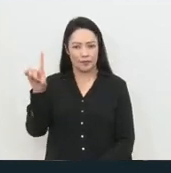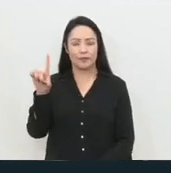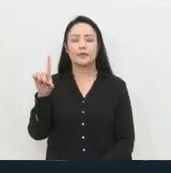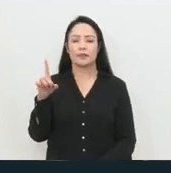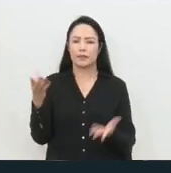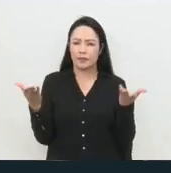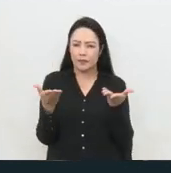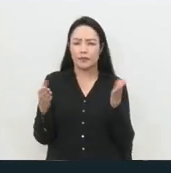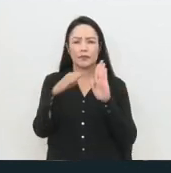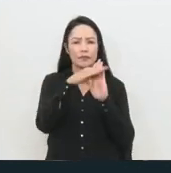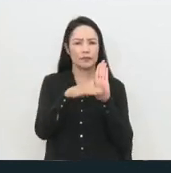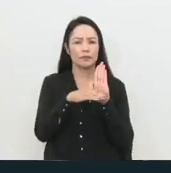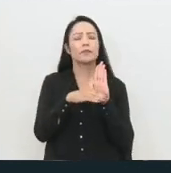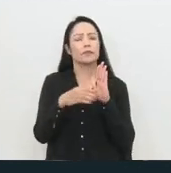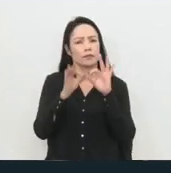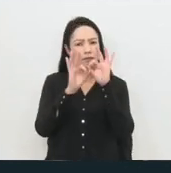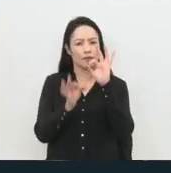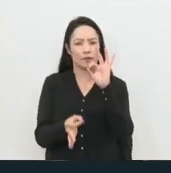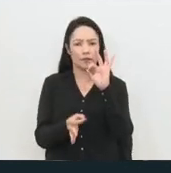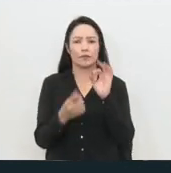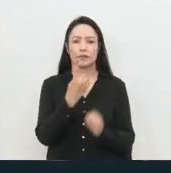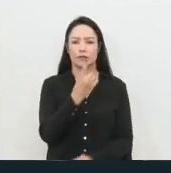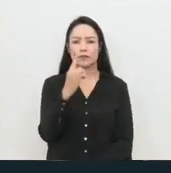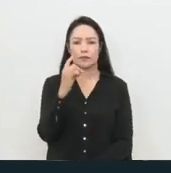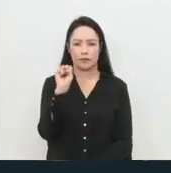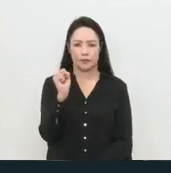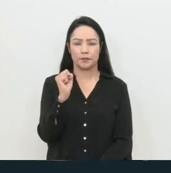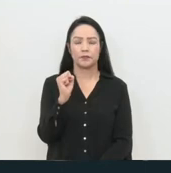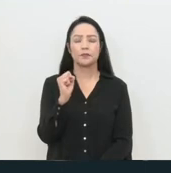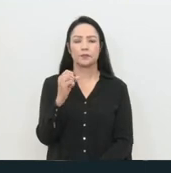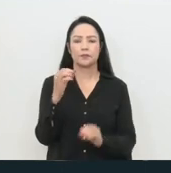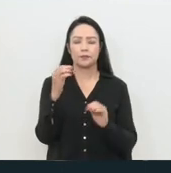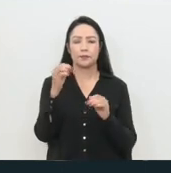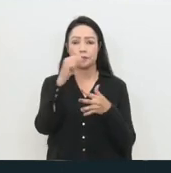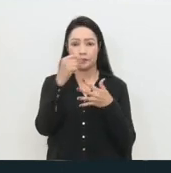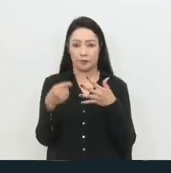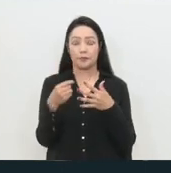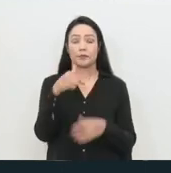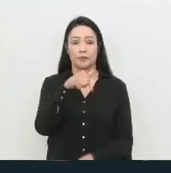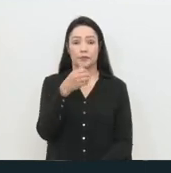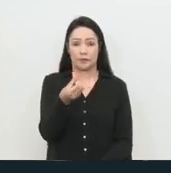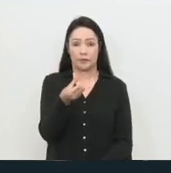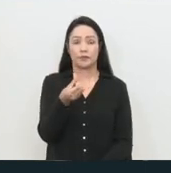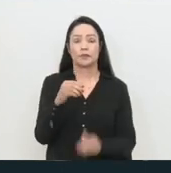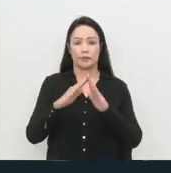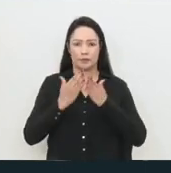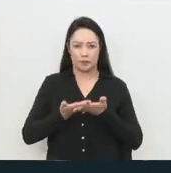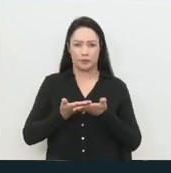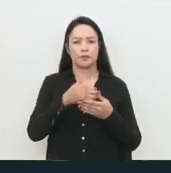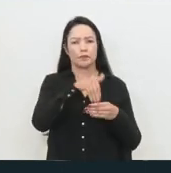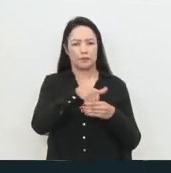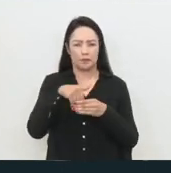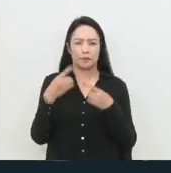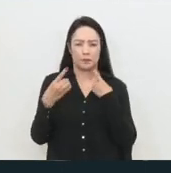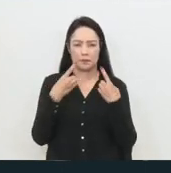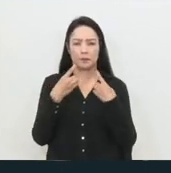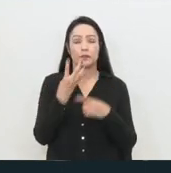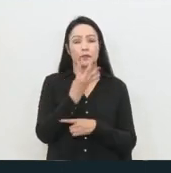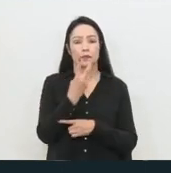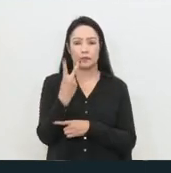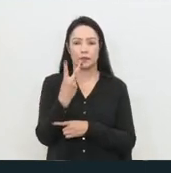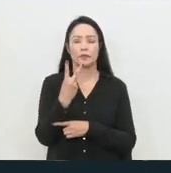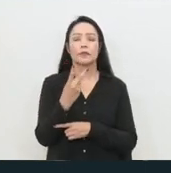do grande expediente está bastante extensa com 118 itens são 76 requerimentos para serem discutidos e votados e 42